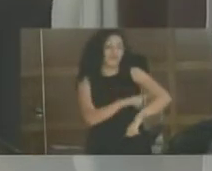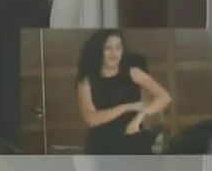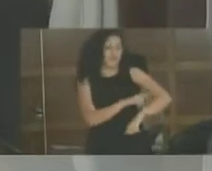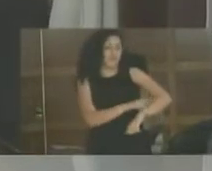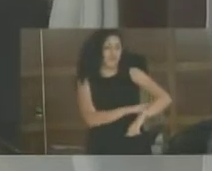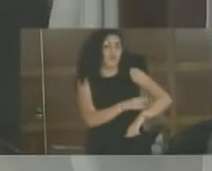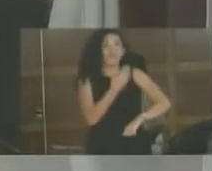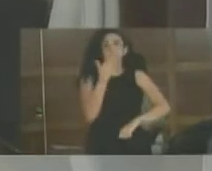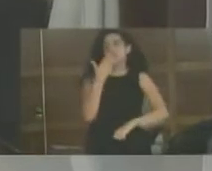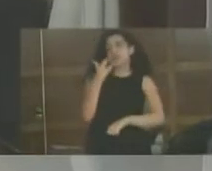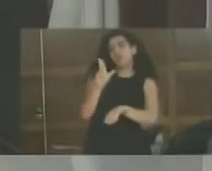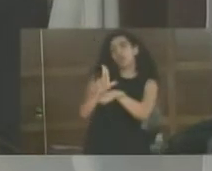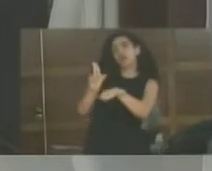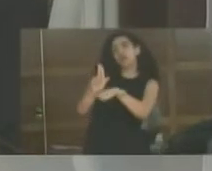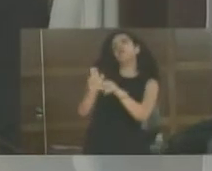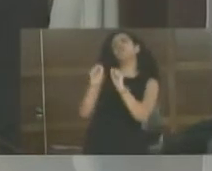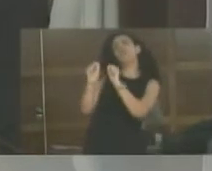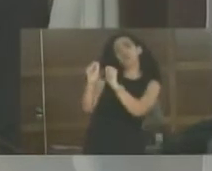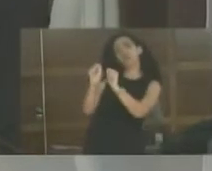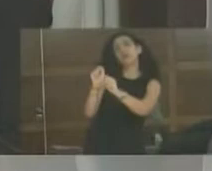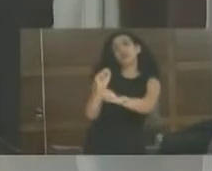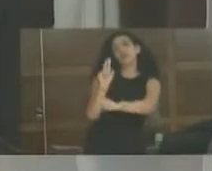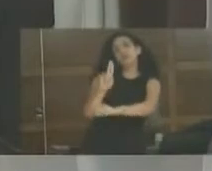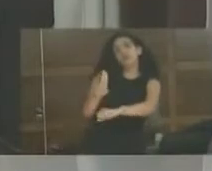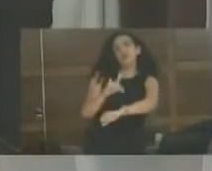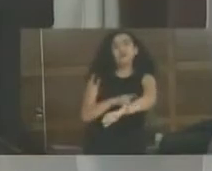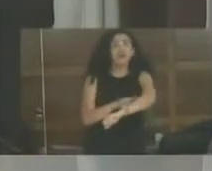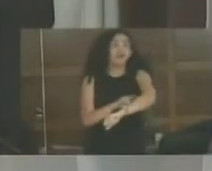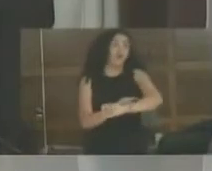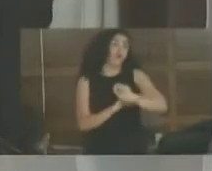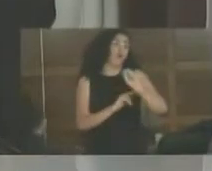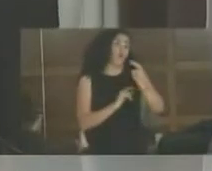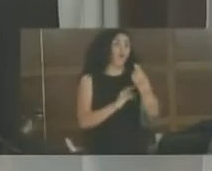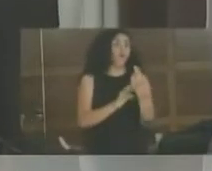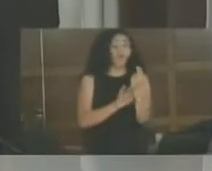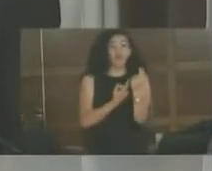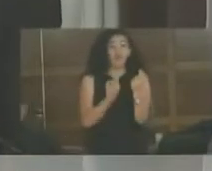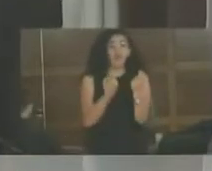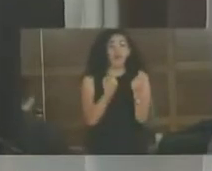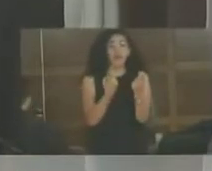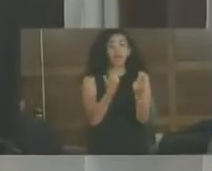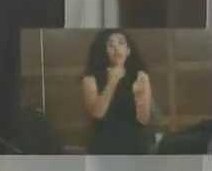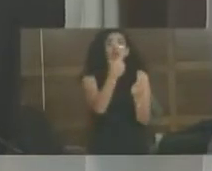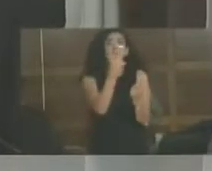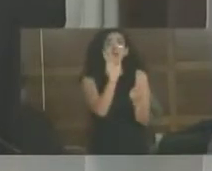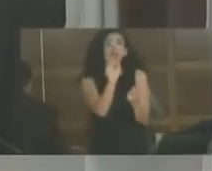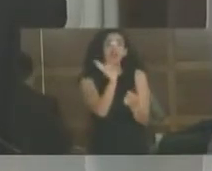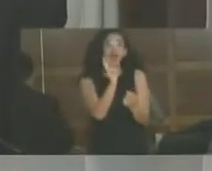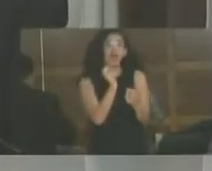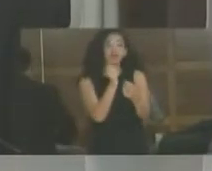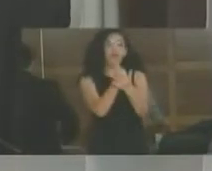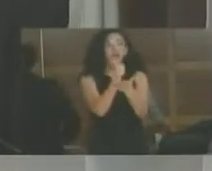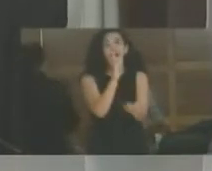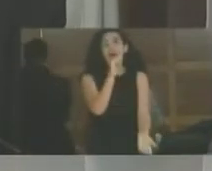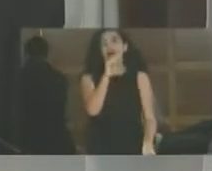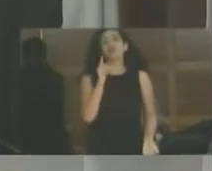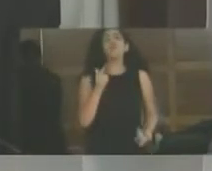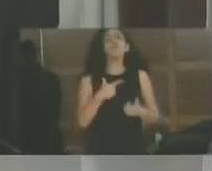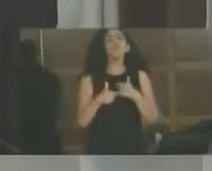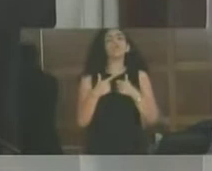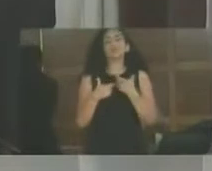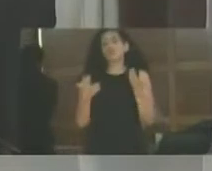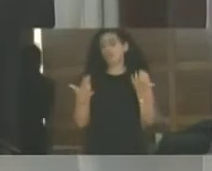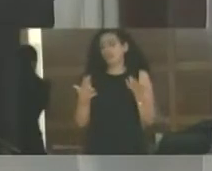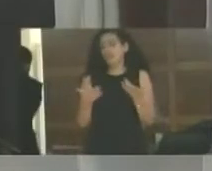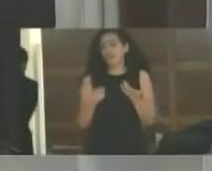um comerciante para usar um banheiro, ou às vezes não tem R$2, mas não tem R$2, não tem, para tomar uma água. Qual o problema? Uma coisa